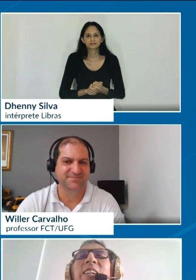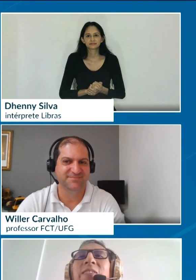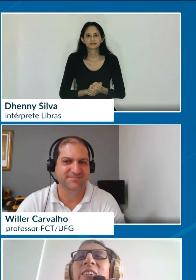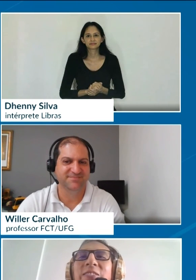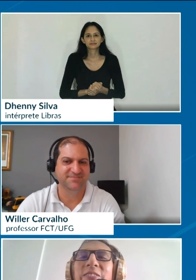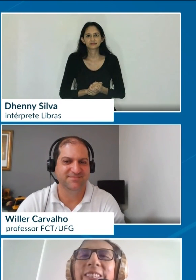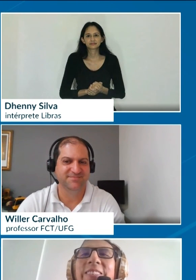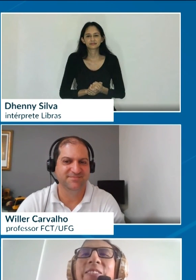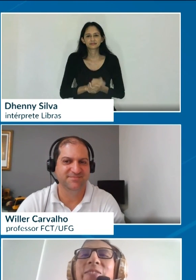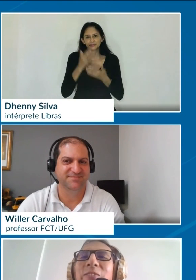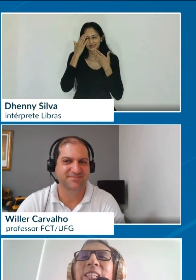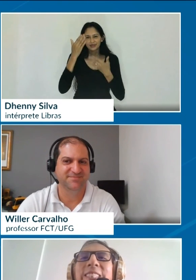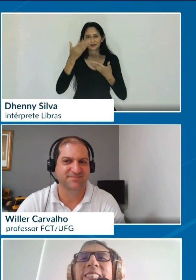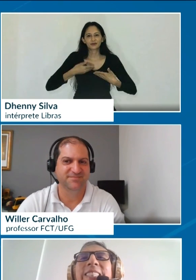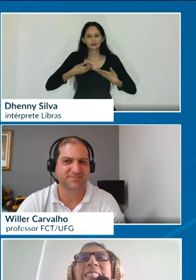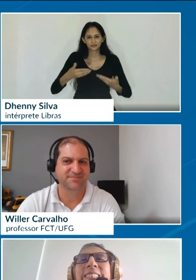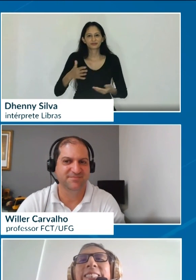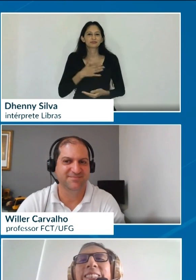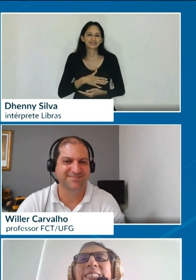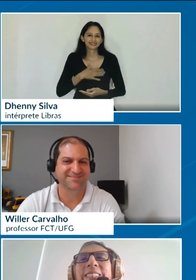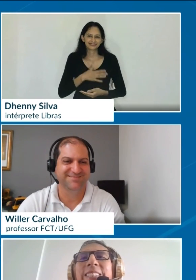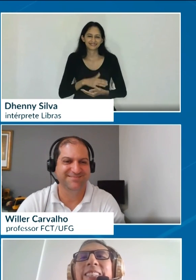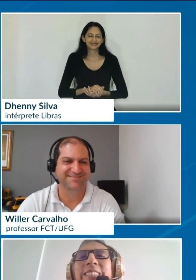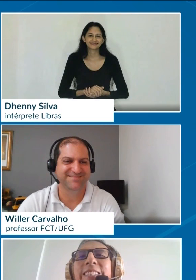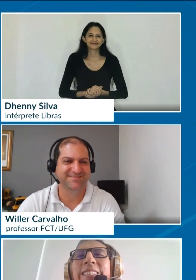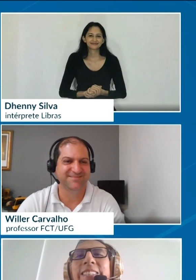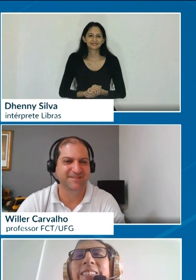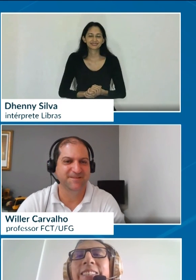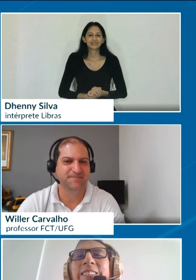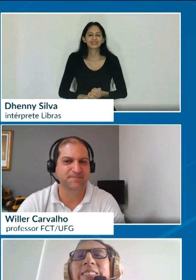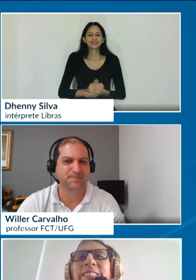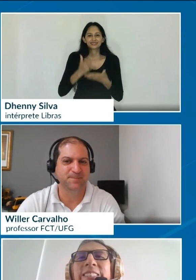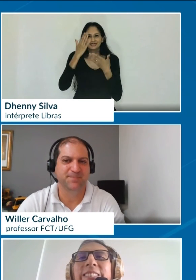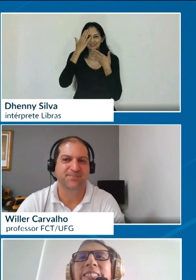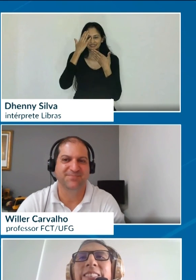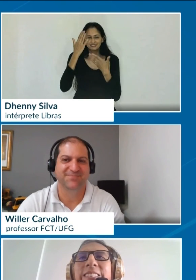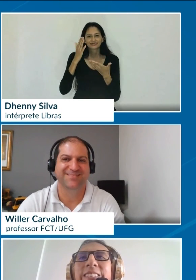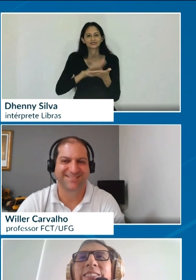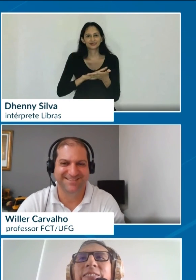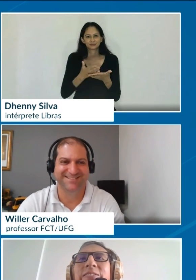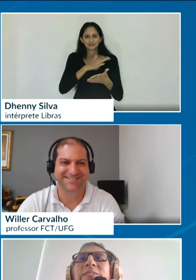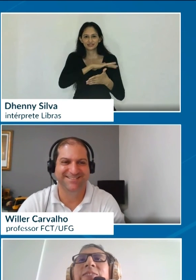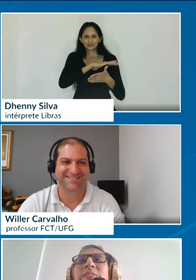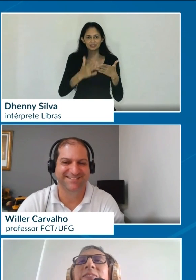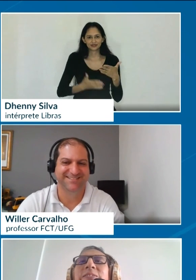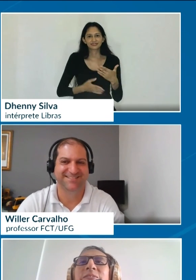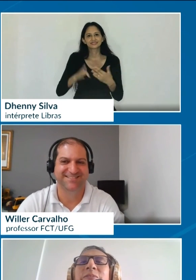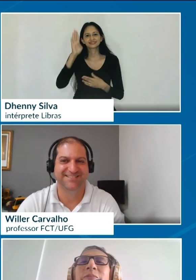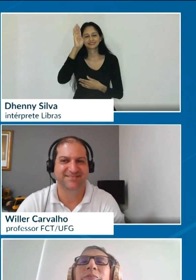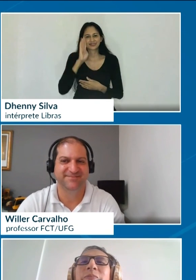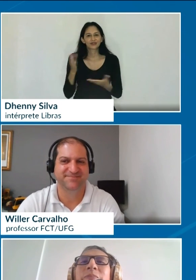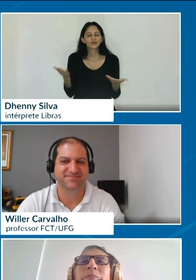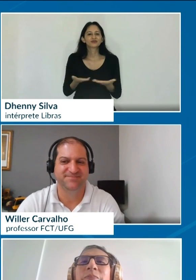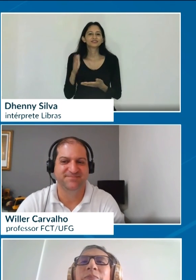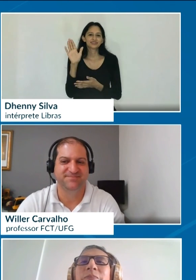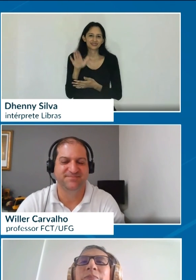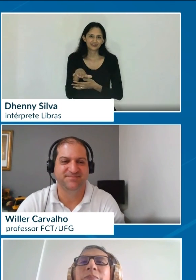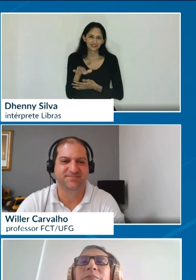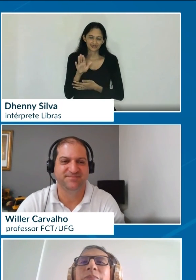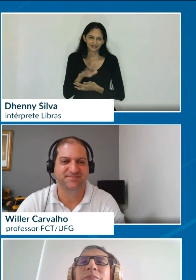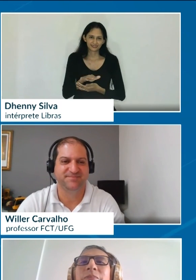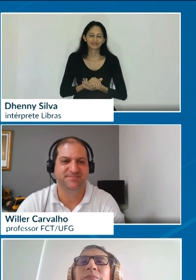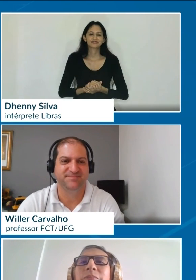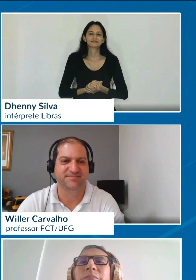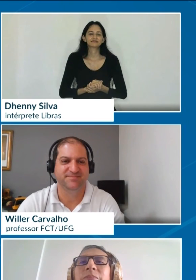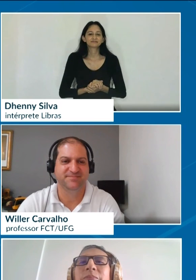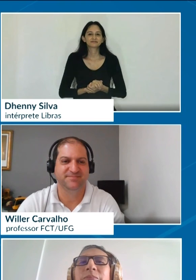a vocês, obrigado pelo convite, foi um prazer. Agradeço também a Jenny Silva, que esteve conosco durante toda essa tarde, fazendo a interpretação